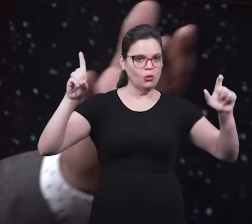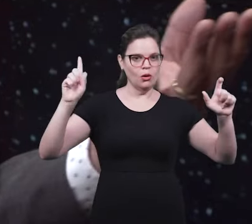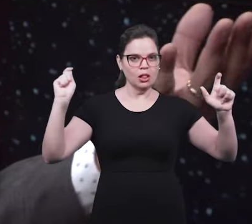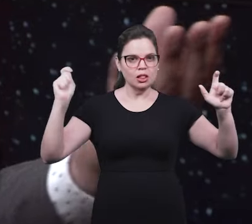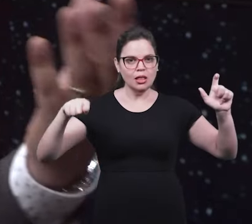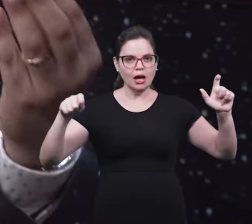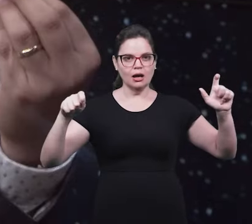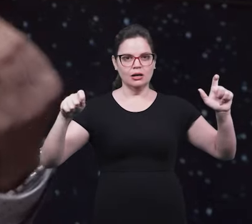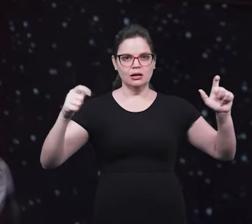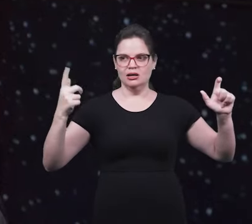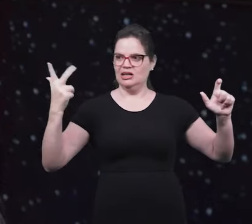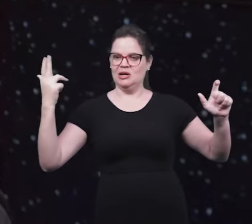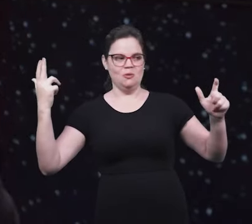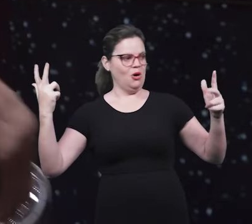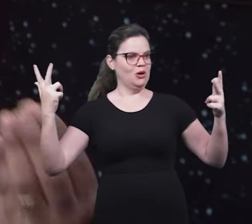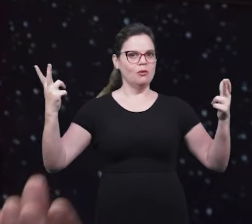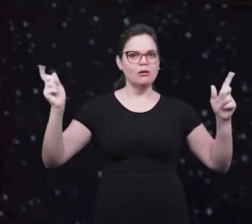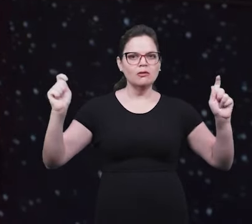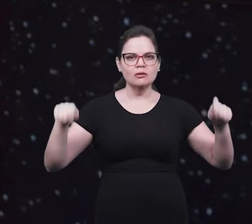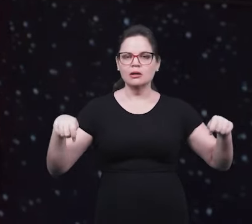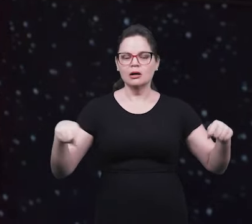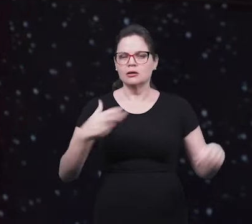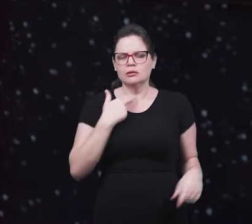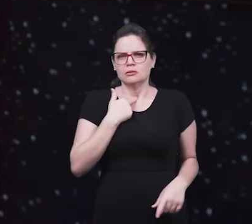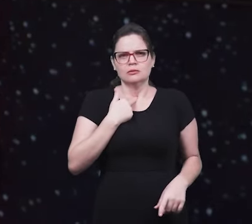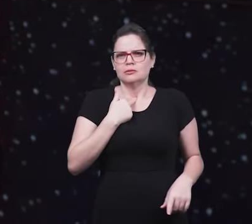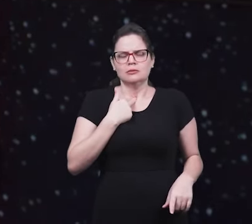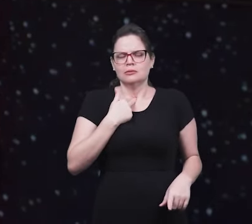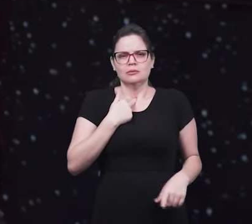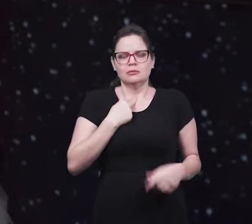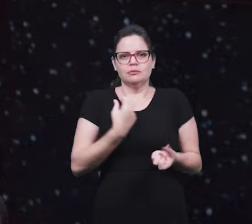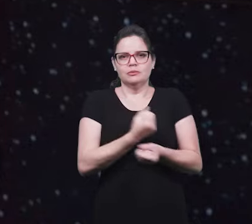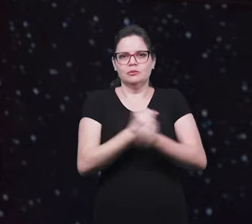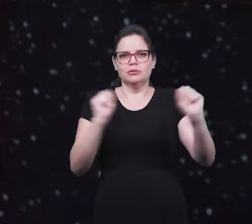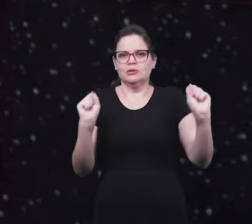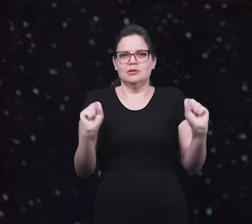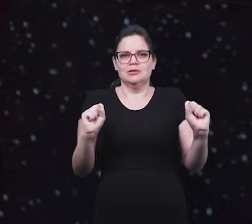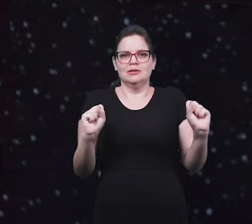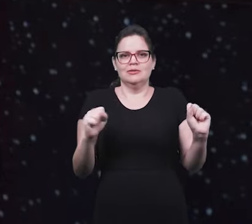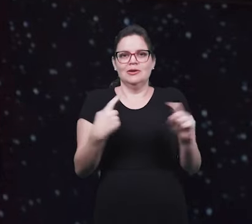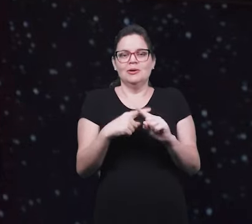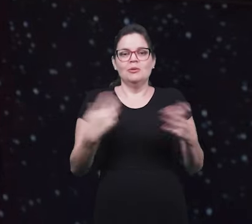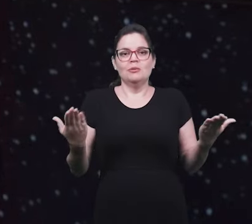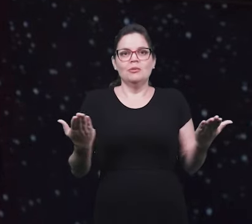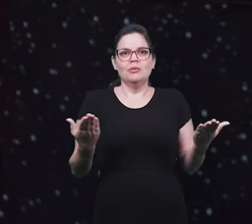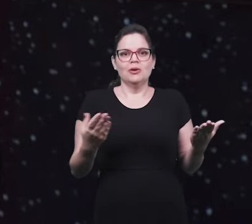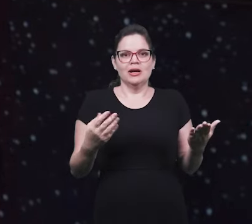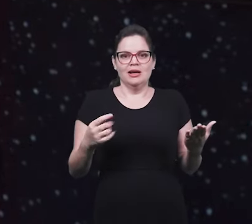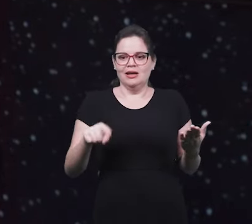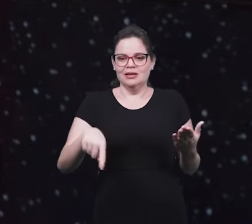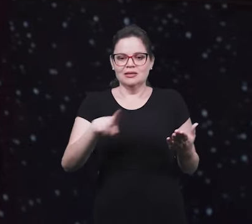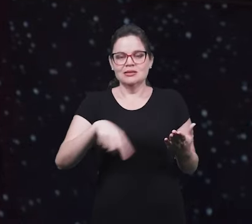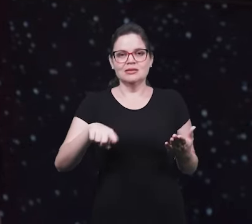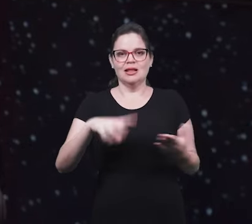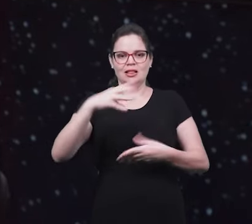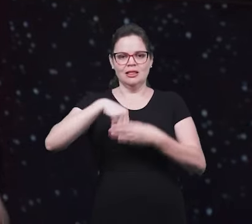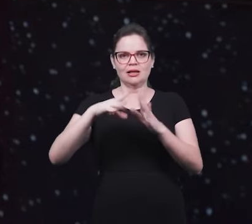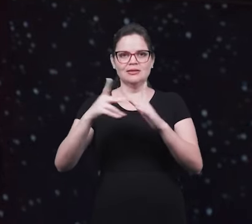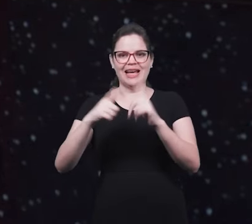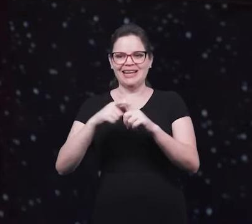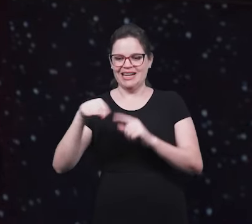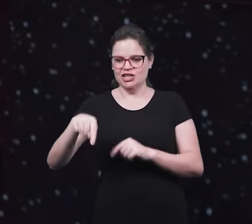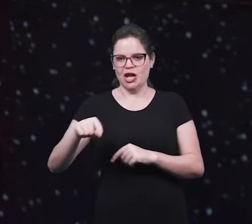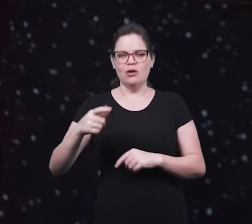foi dada pelo adversário e eles queriam estar no meio da igreja, não pode de uma